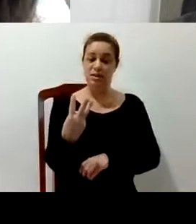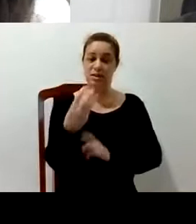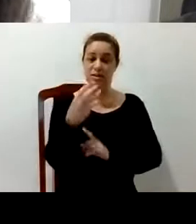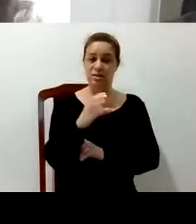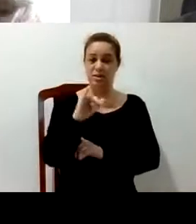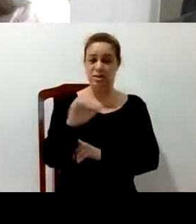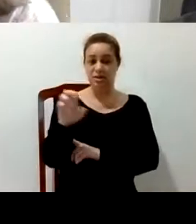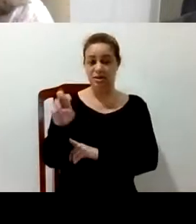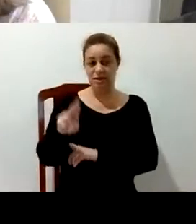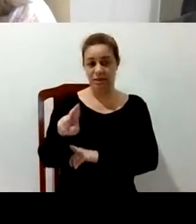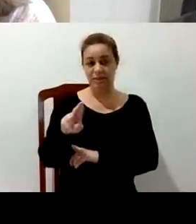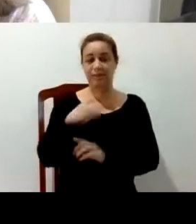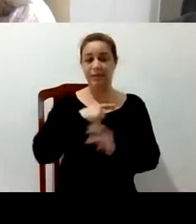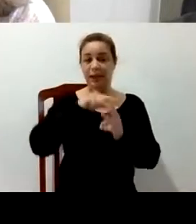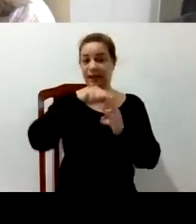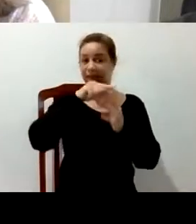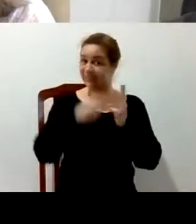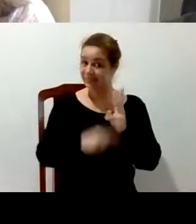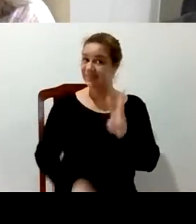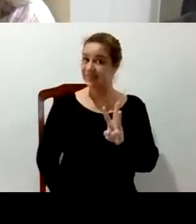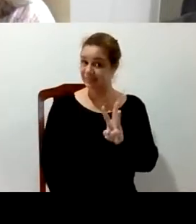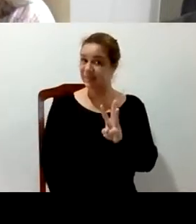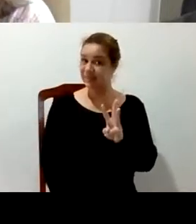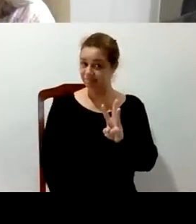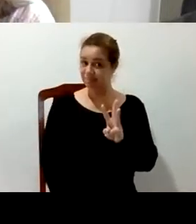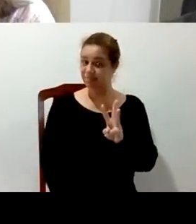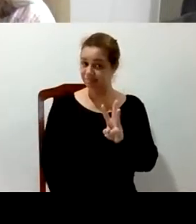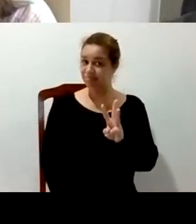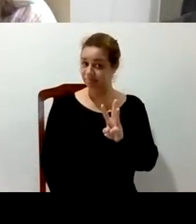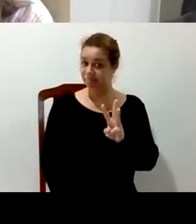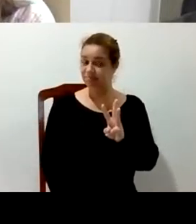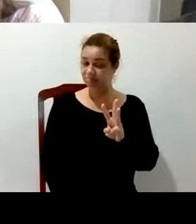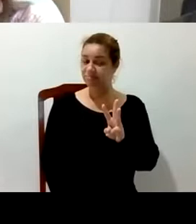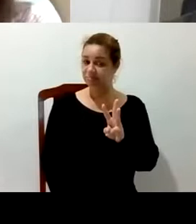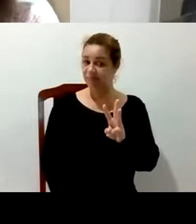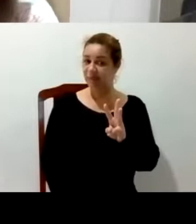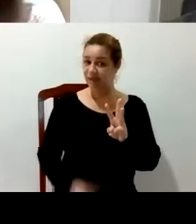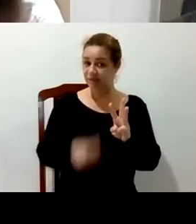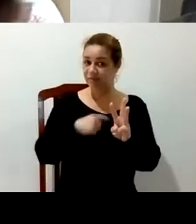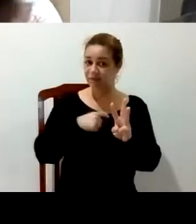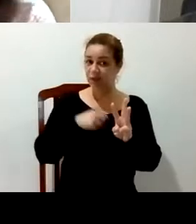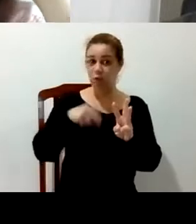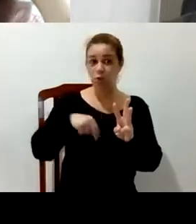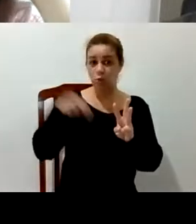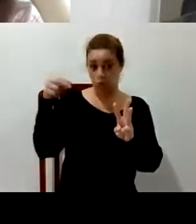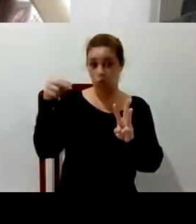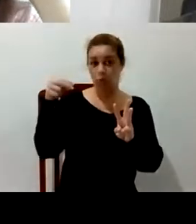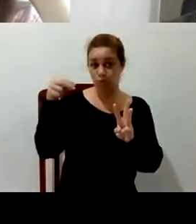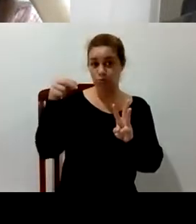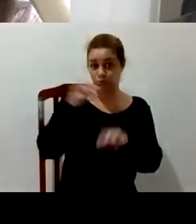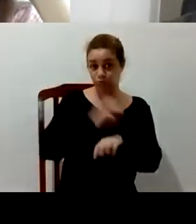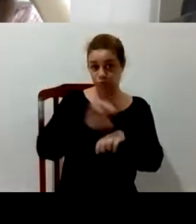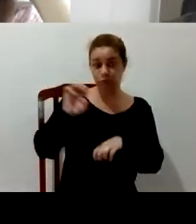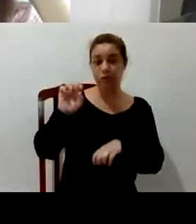Ela está falando 3 que oferece, né? Que é no norte do estado. Uhum. Eu